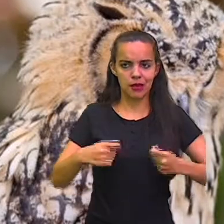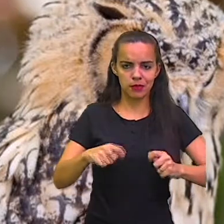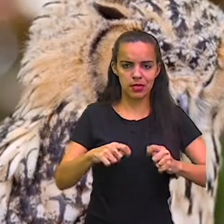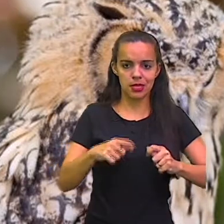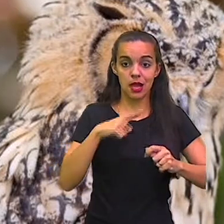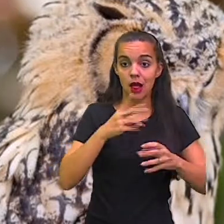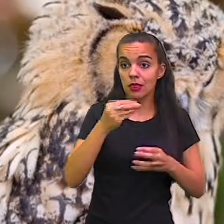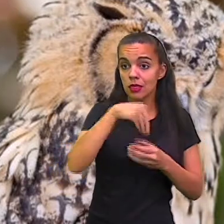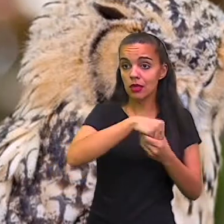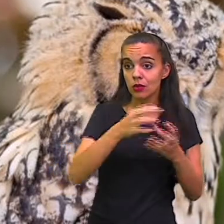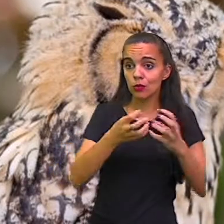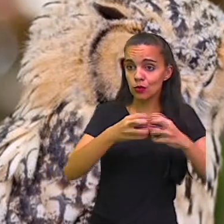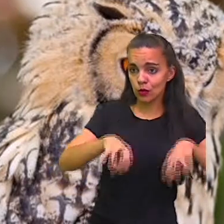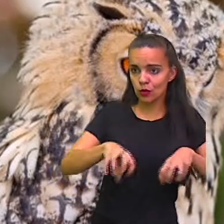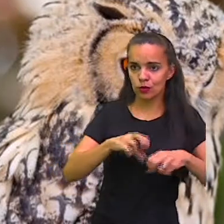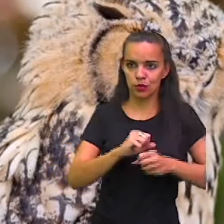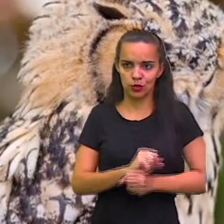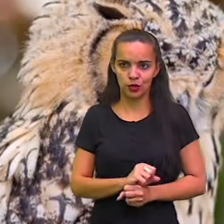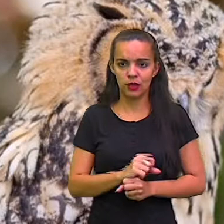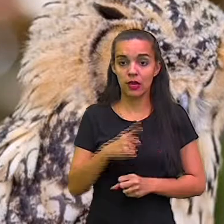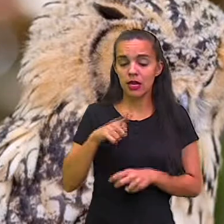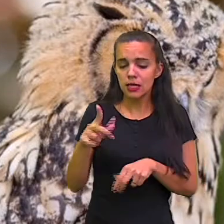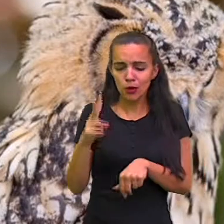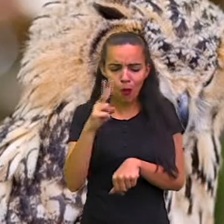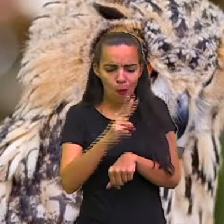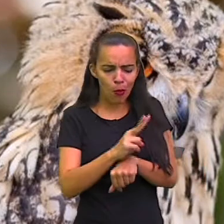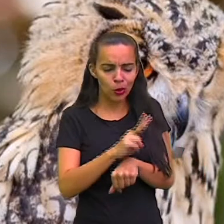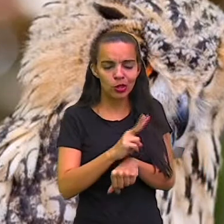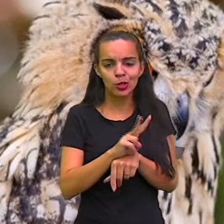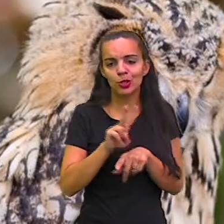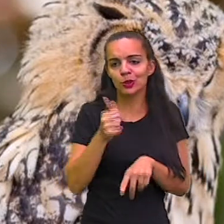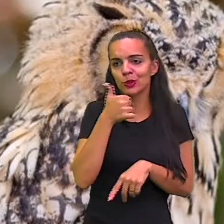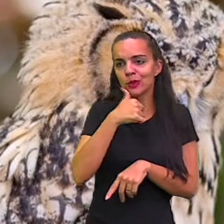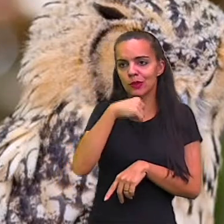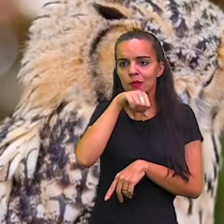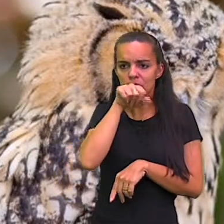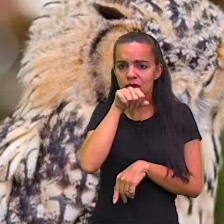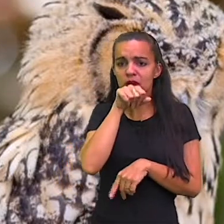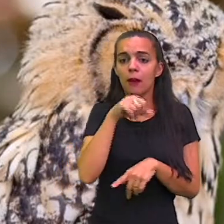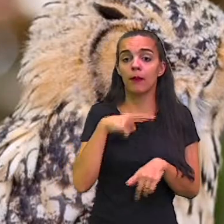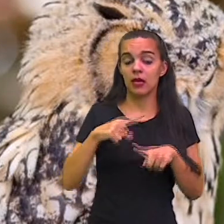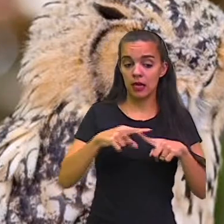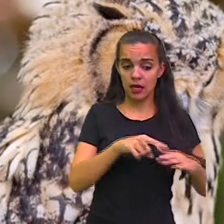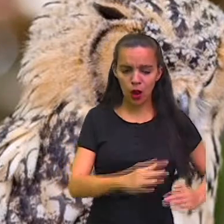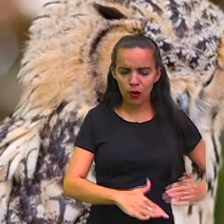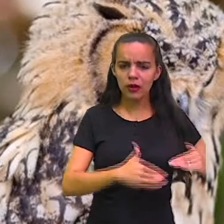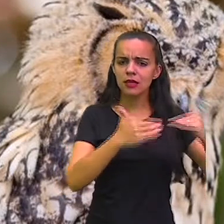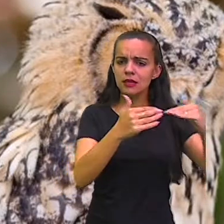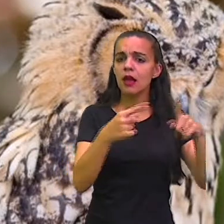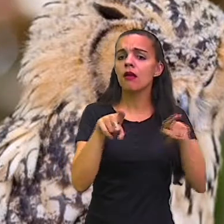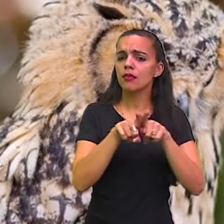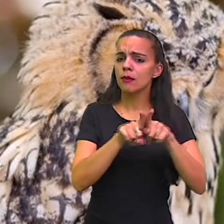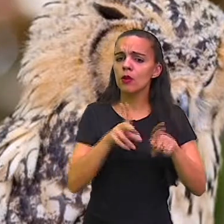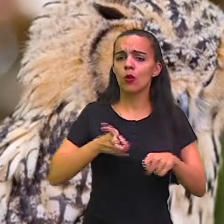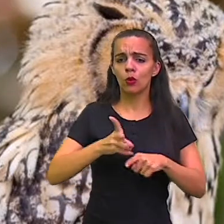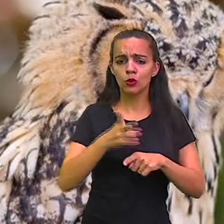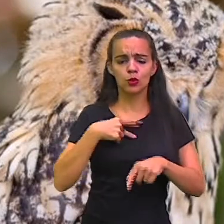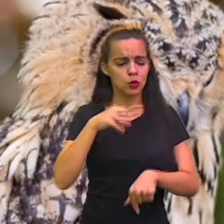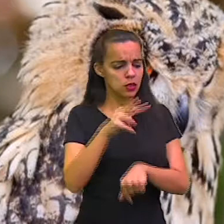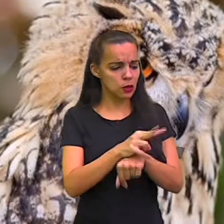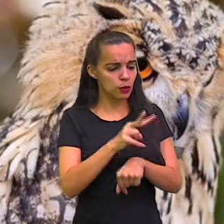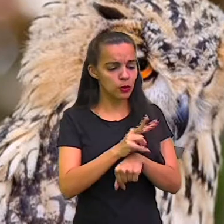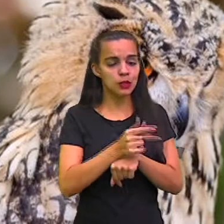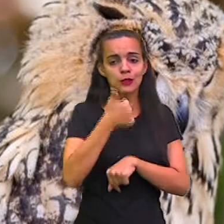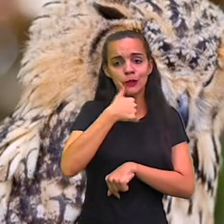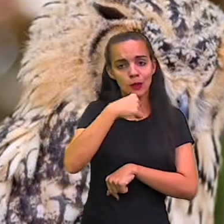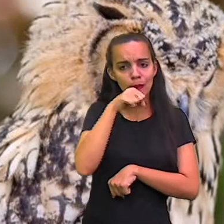e mantidos aquecidos pela mãe ou por ambos os pais até o nascimento dos filhotes